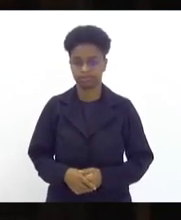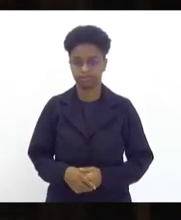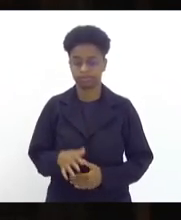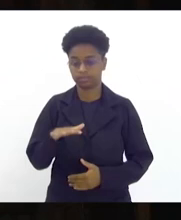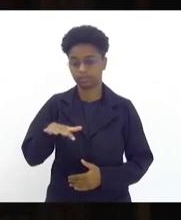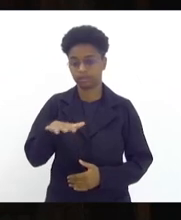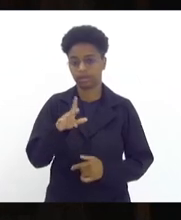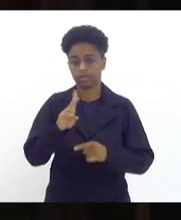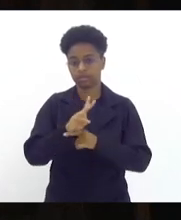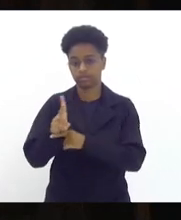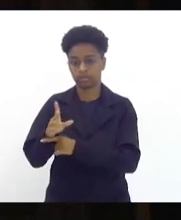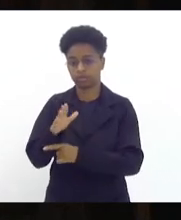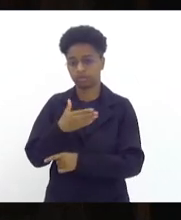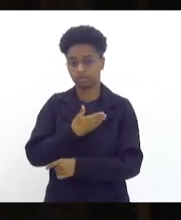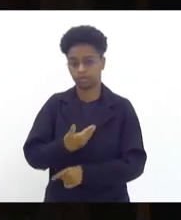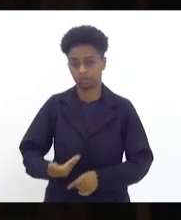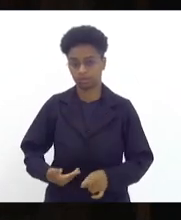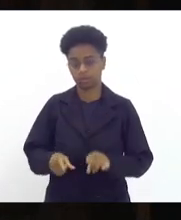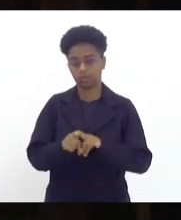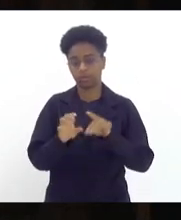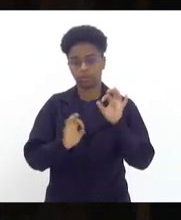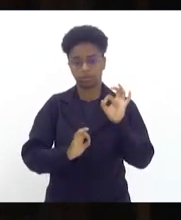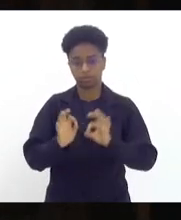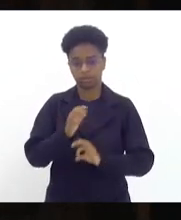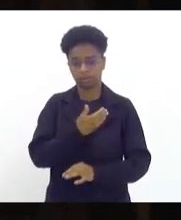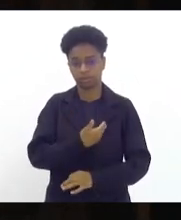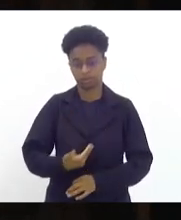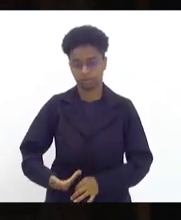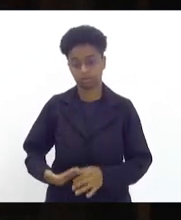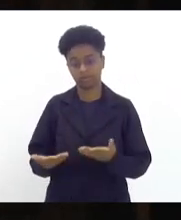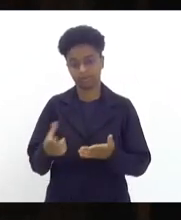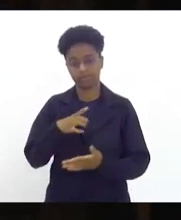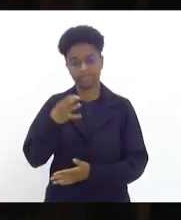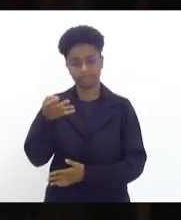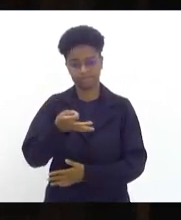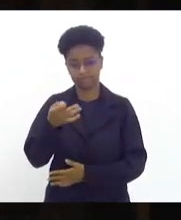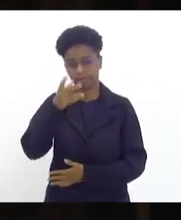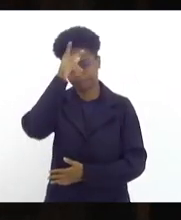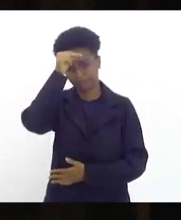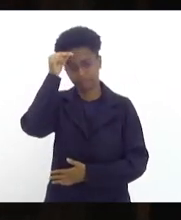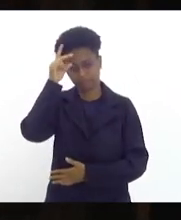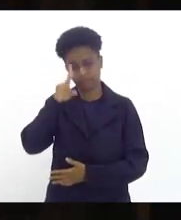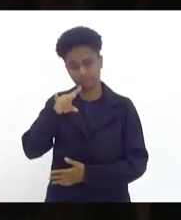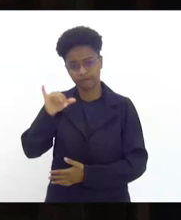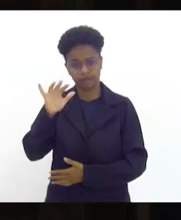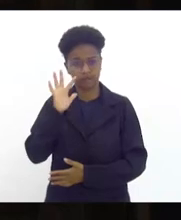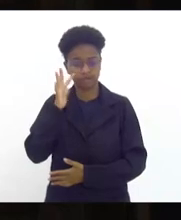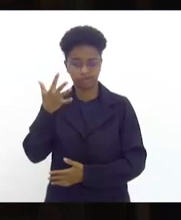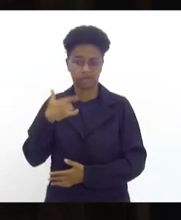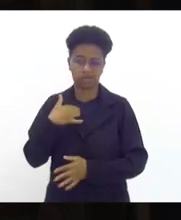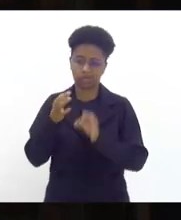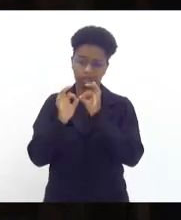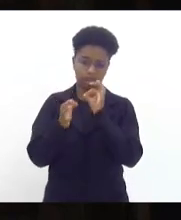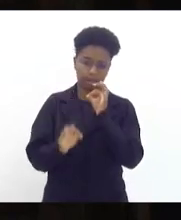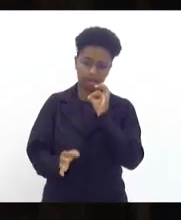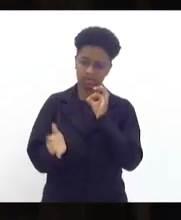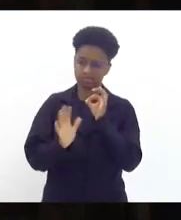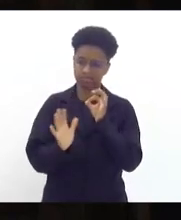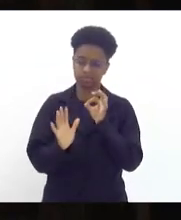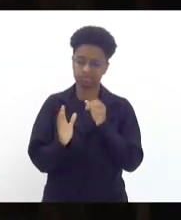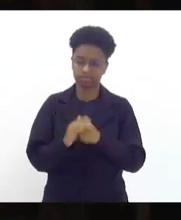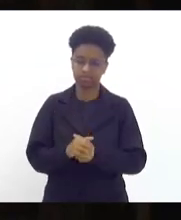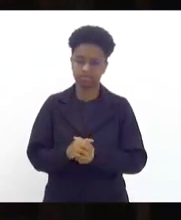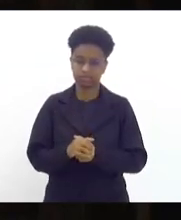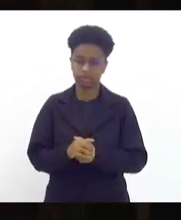campo da segurança pública e no ordenamento público eu tenho certeza que eu acho que a Prefeitura vai conseguir dar cabo nisso não vou me não vou me